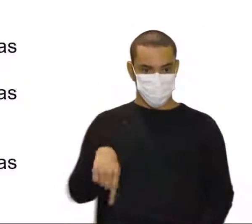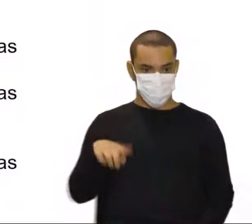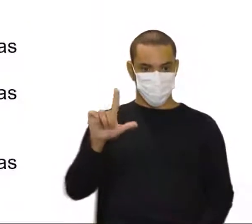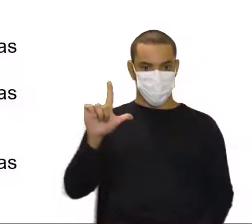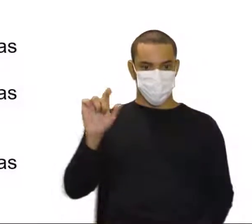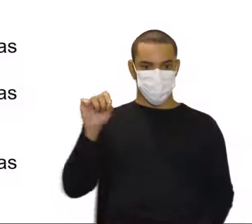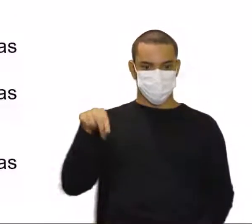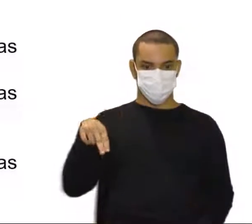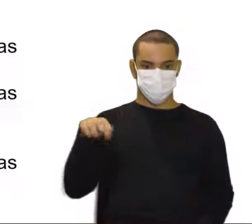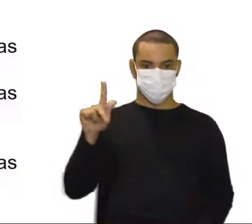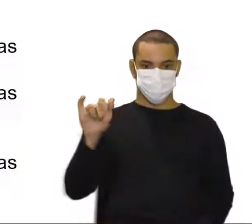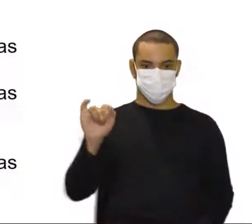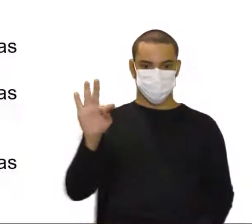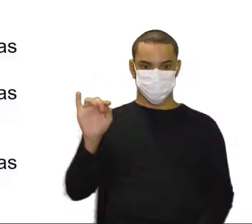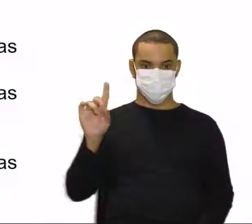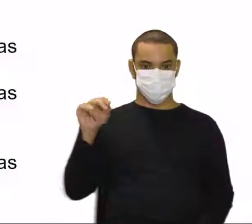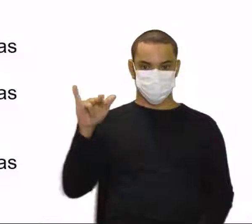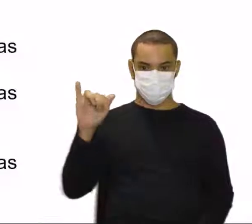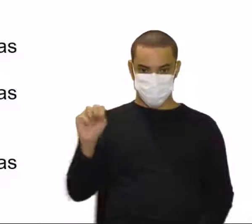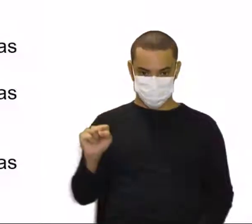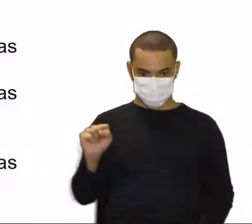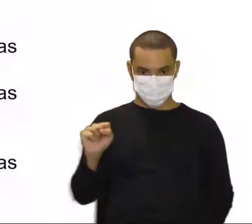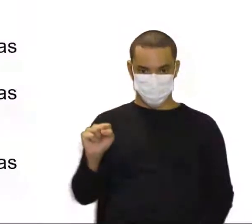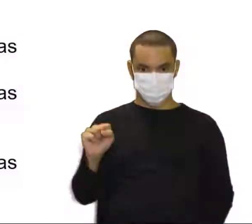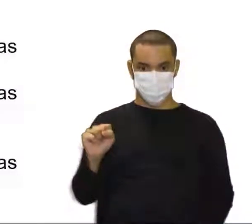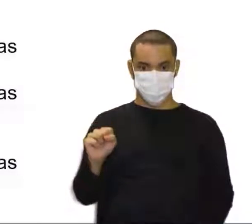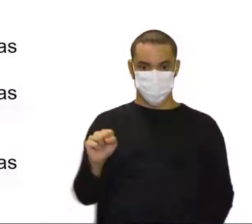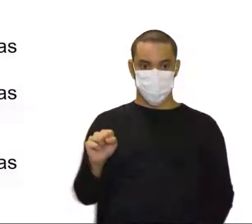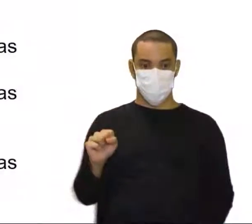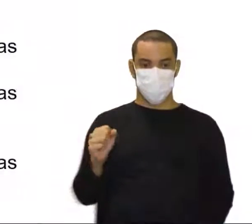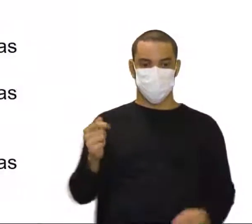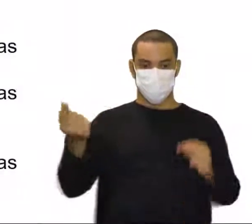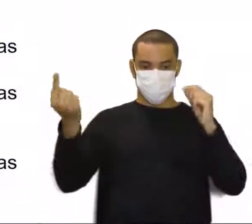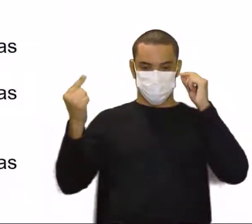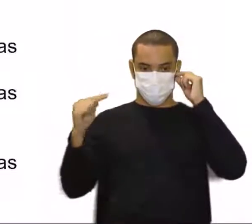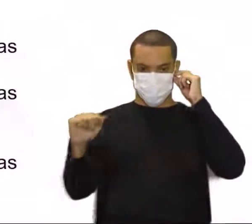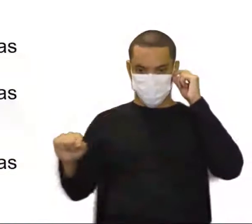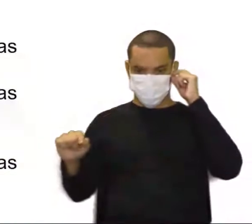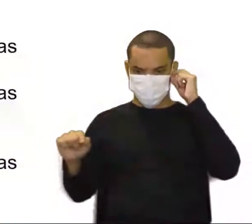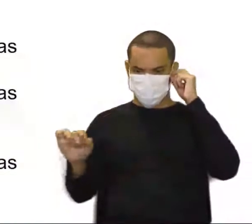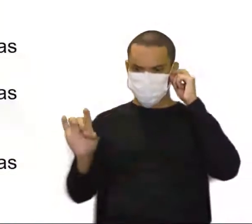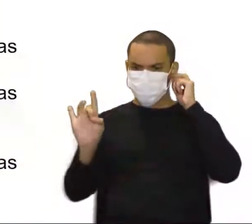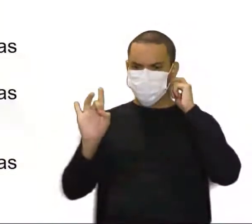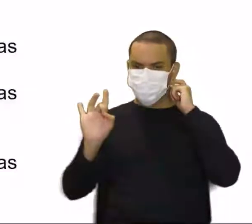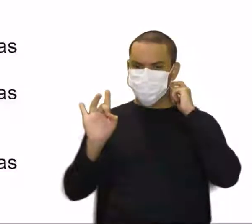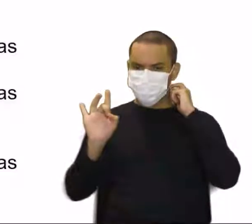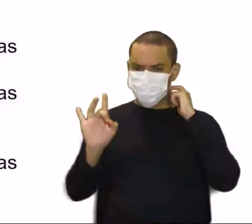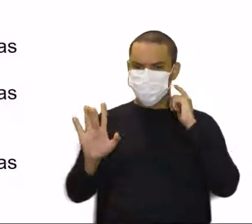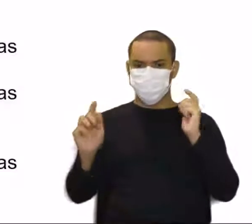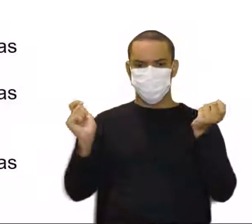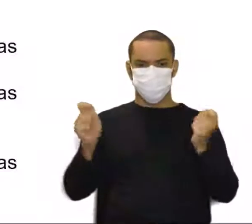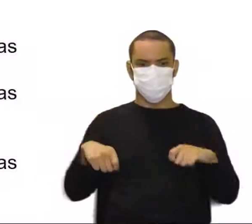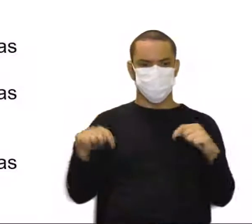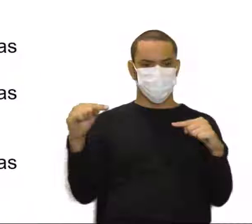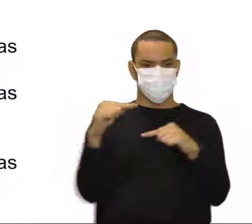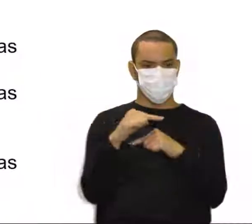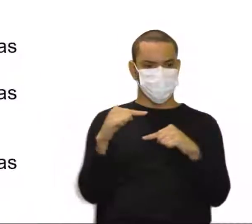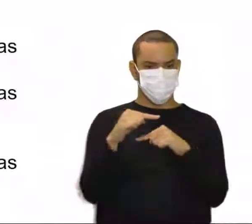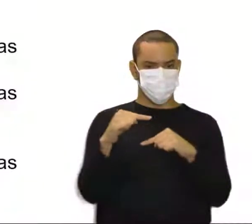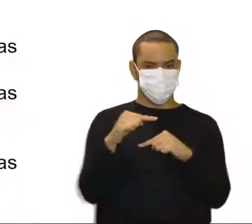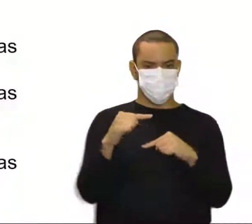longitudinais. Aqui ele está falando que apenas ondas transversais admitem o fenômeno da